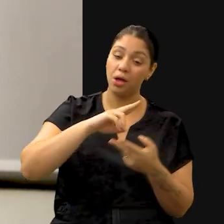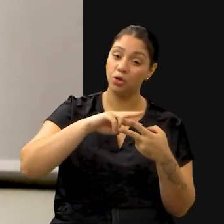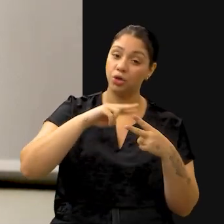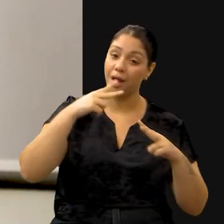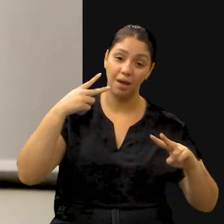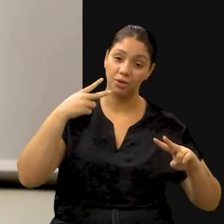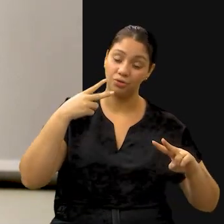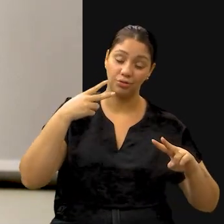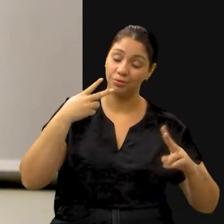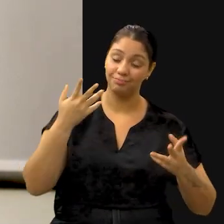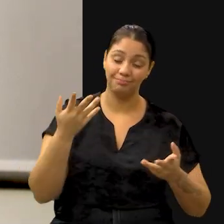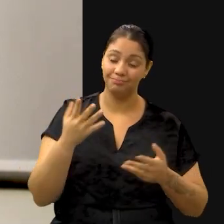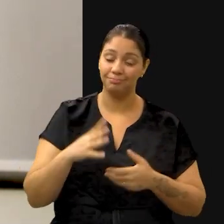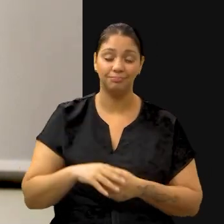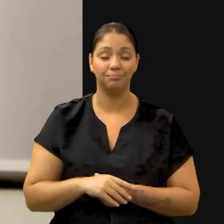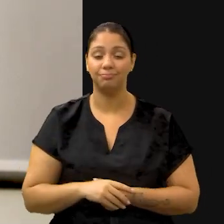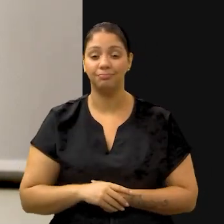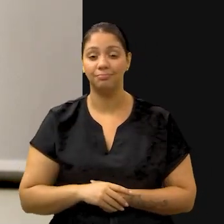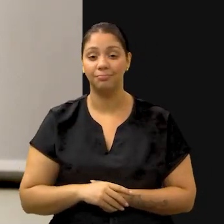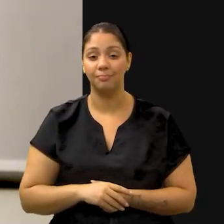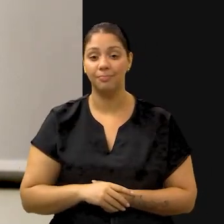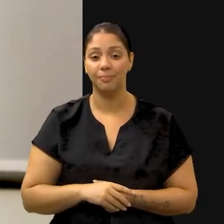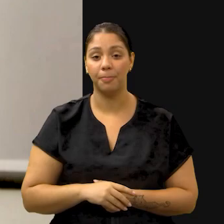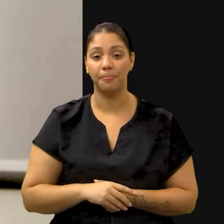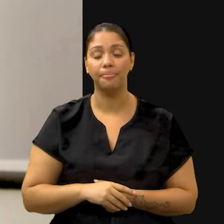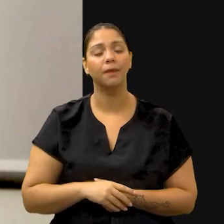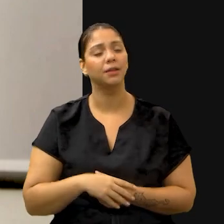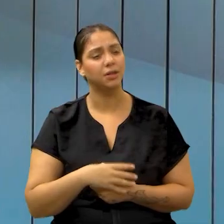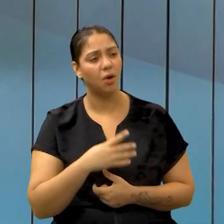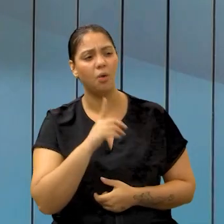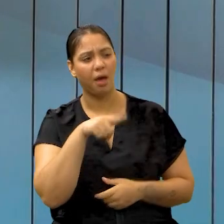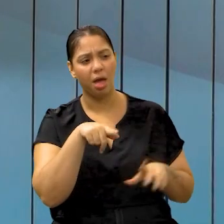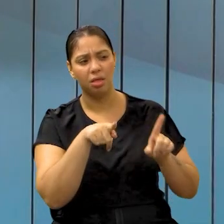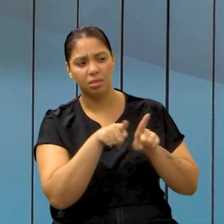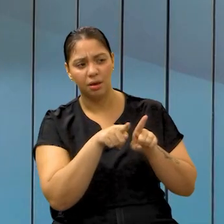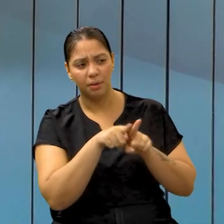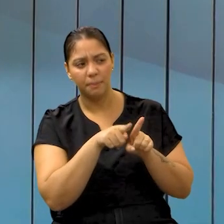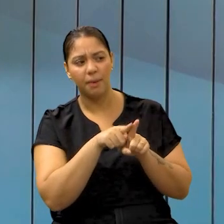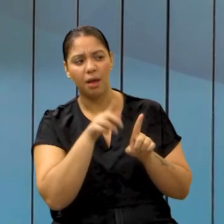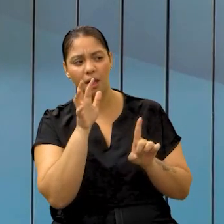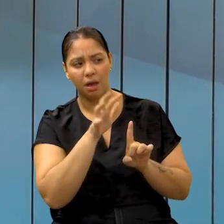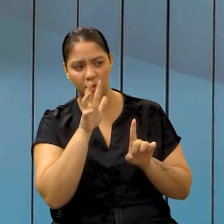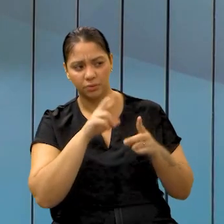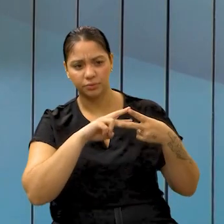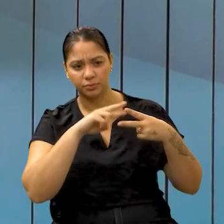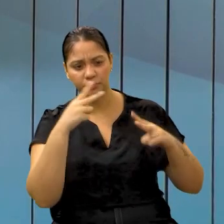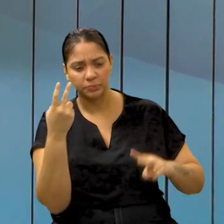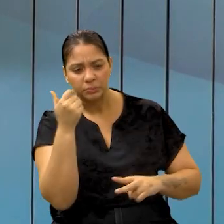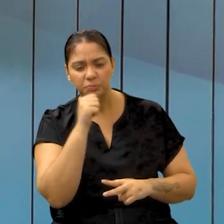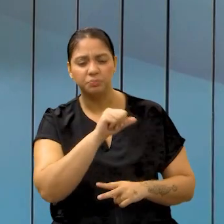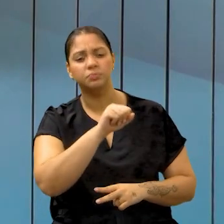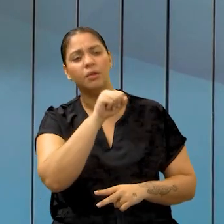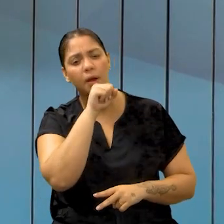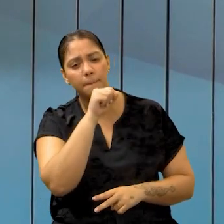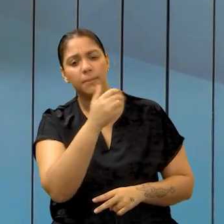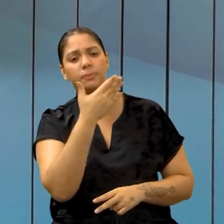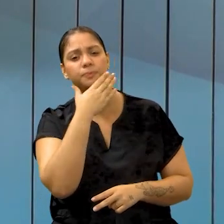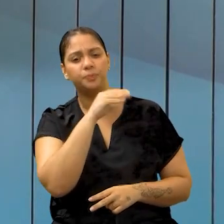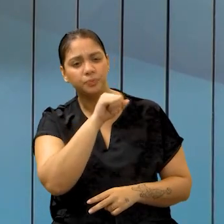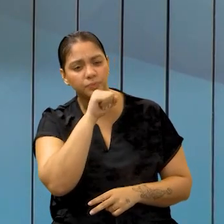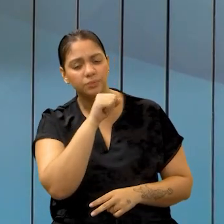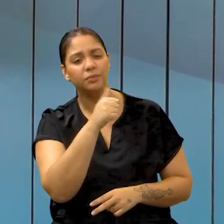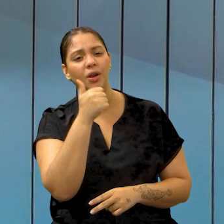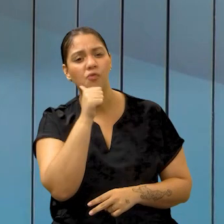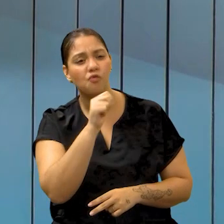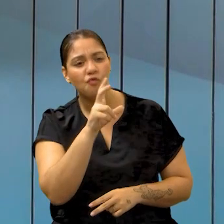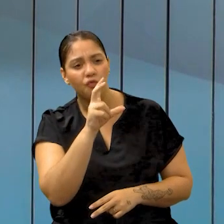sua maioria, as síndromes genéticas. Fator genético, então, também. Se tem Sim. pai, tem